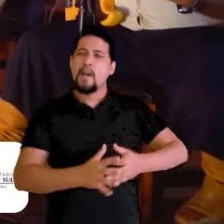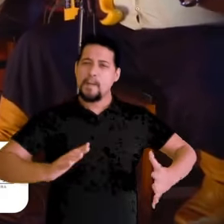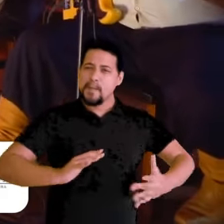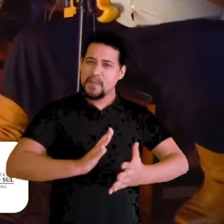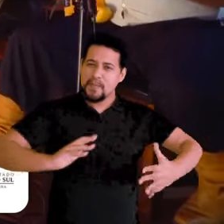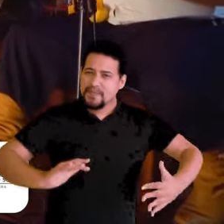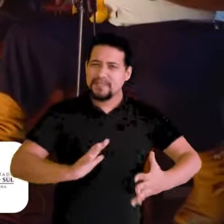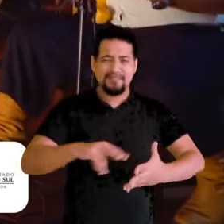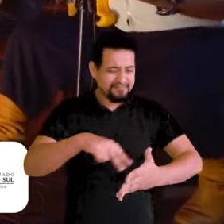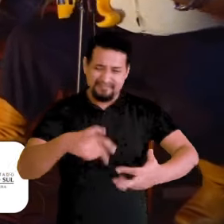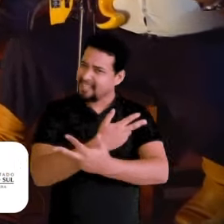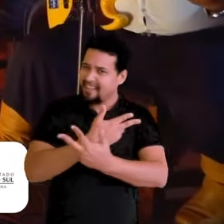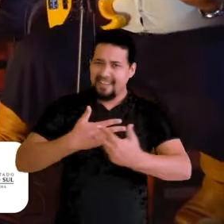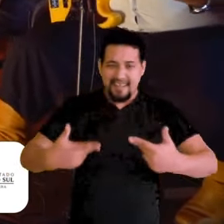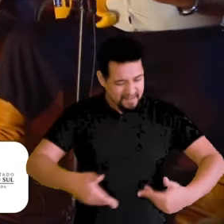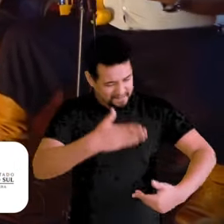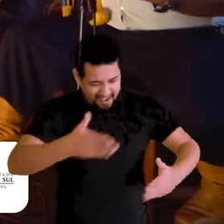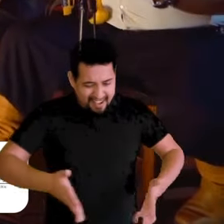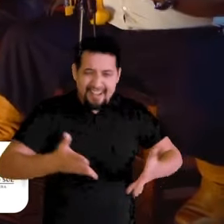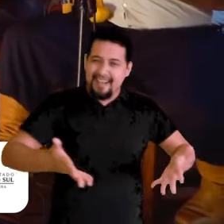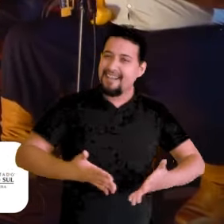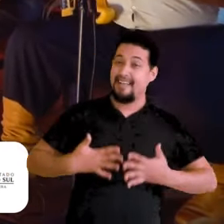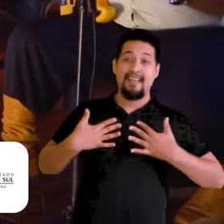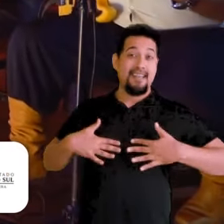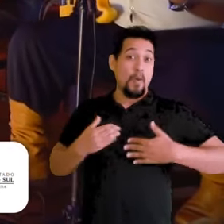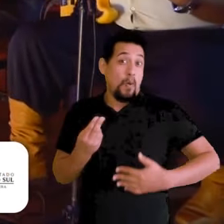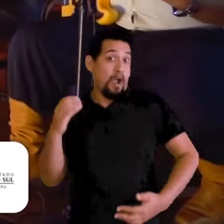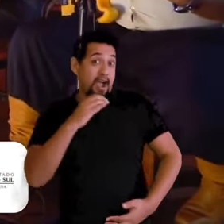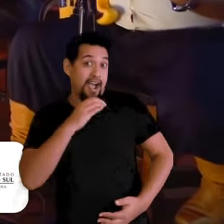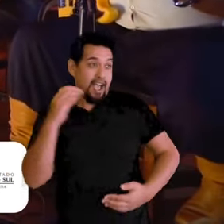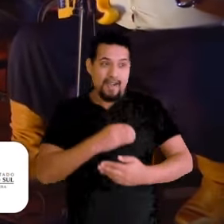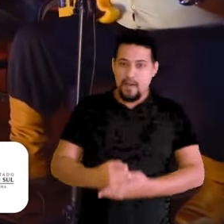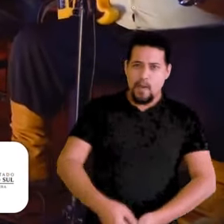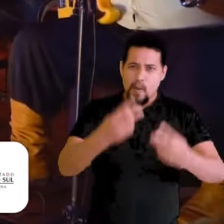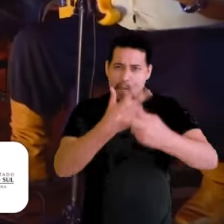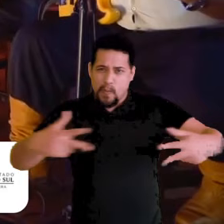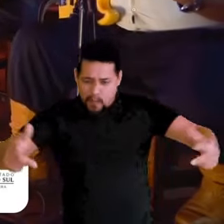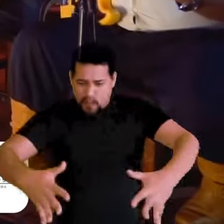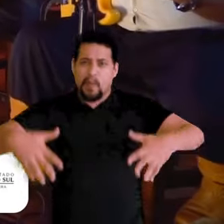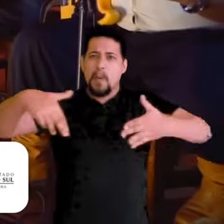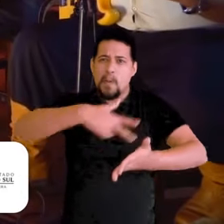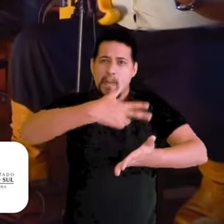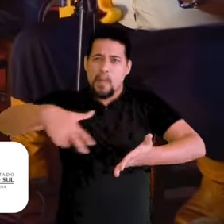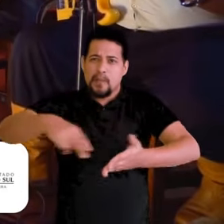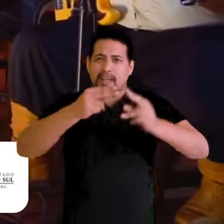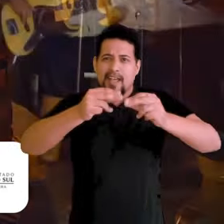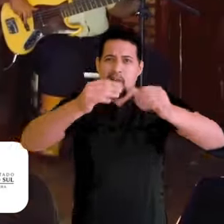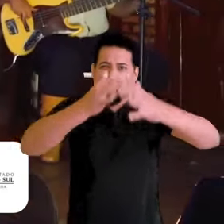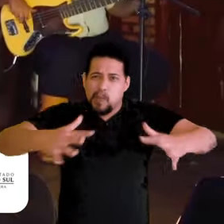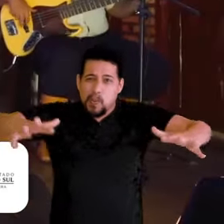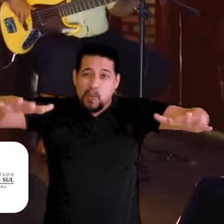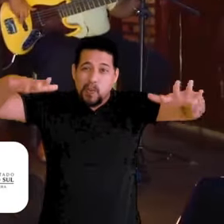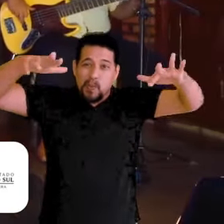seu gaiteiro que eu não sou que vier. A cadência lenta, uma marigeira, levanta a poeira, de tanto bater pé. Eu não